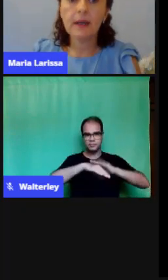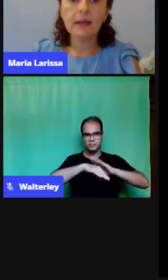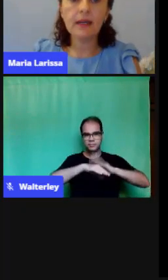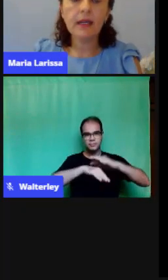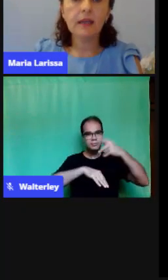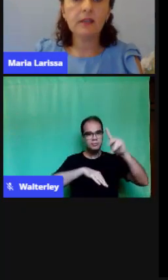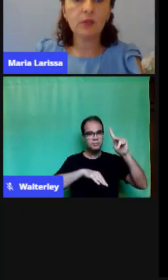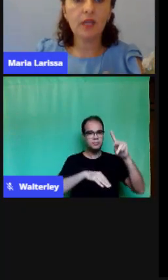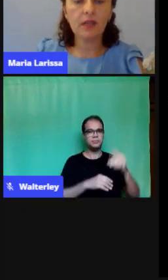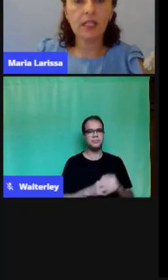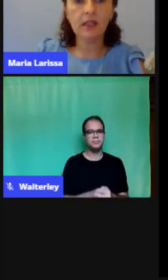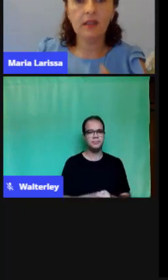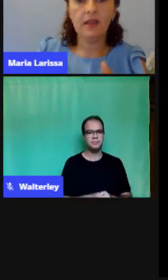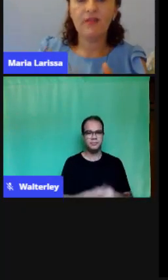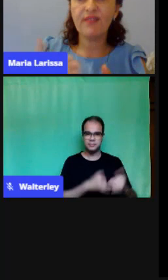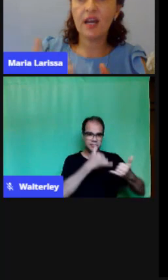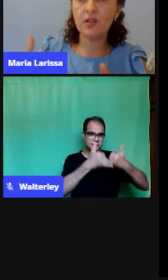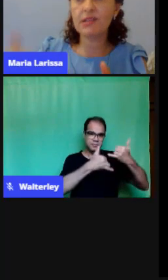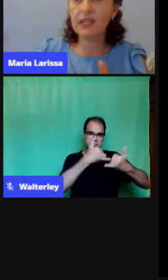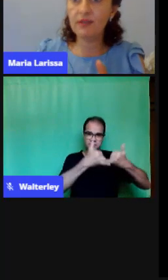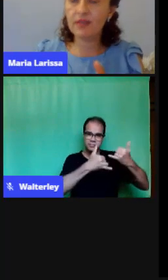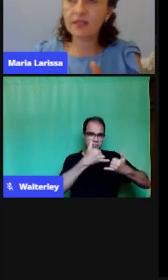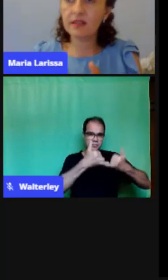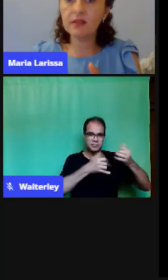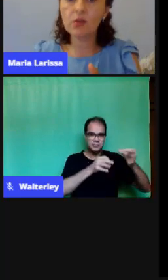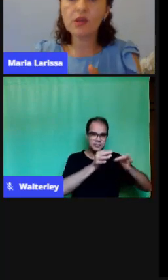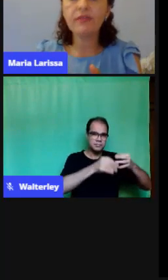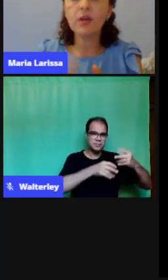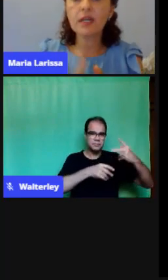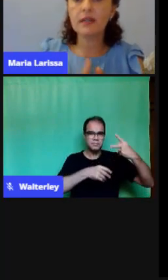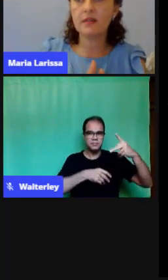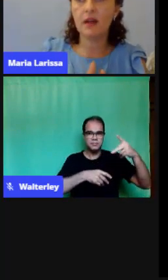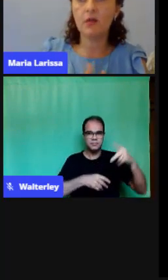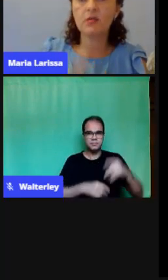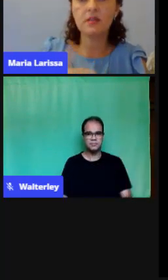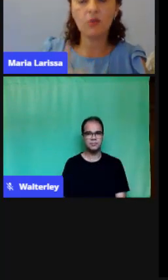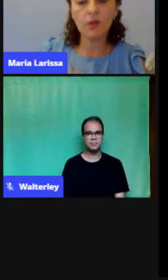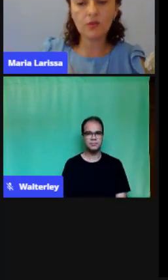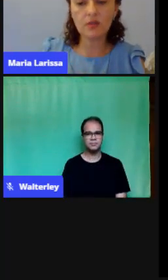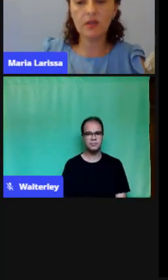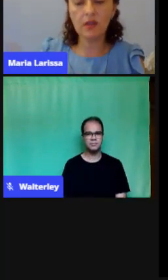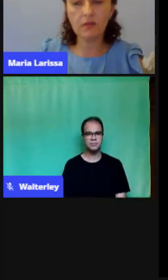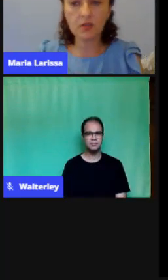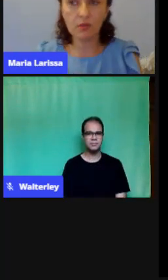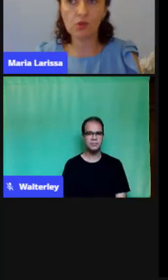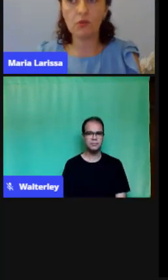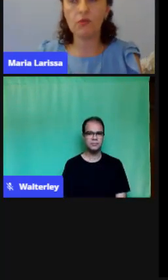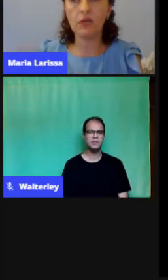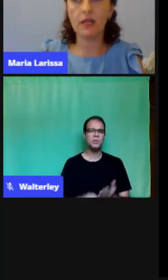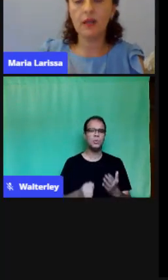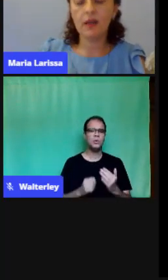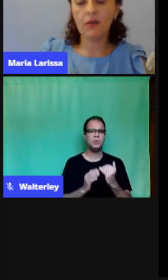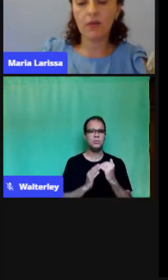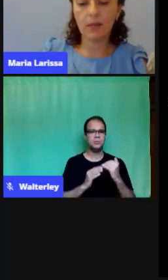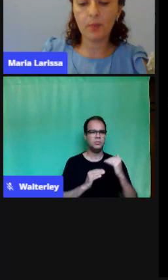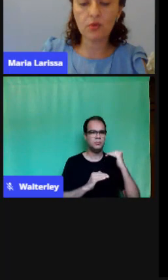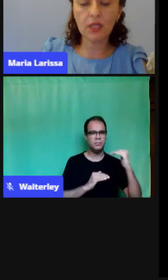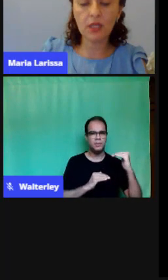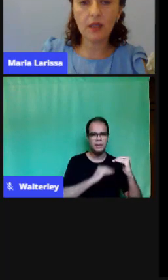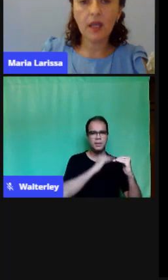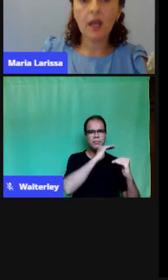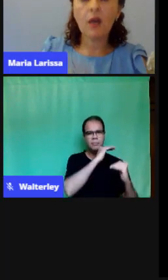jogo, né? Então, eu tenho aqui vários níveis, então eu já vou organizar quantos níveis o meu jogo